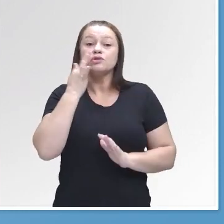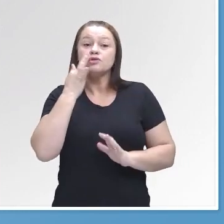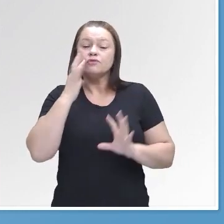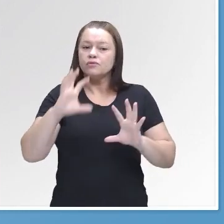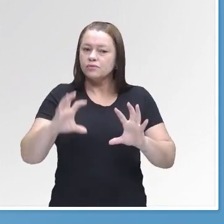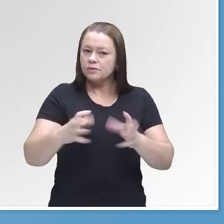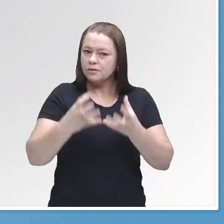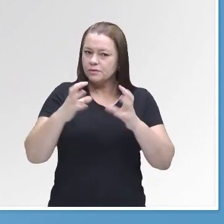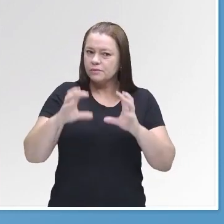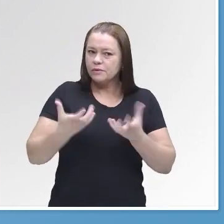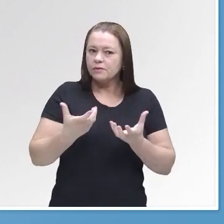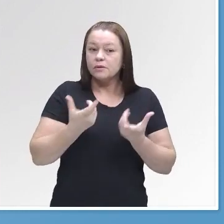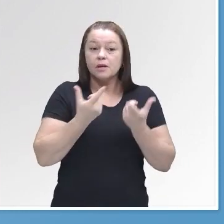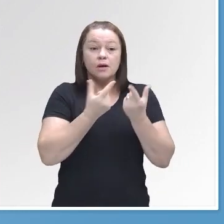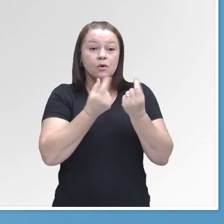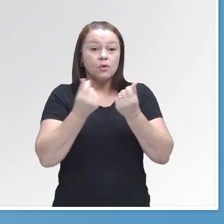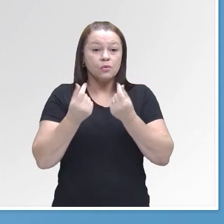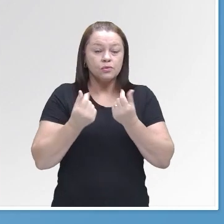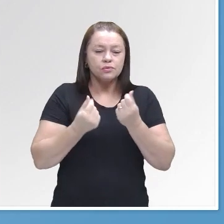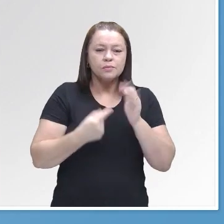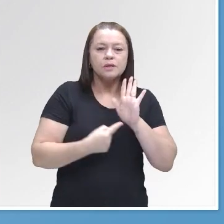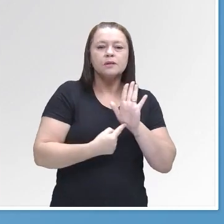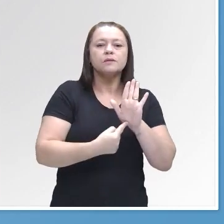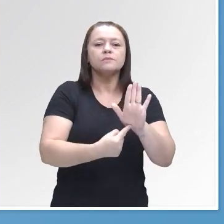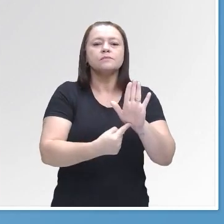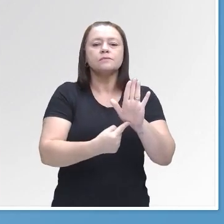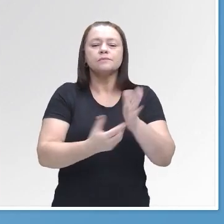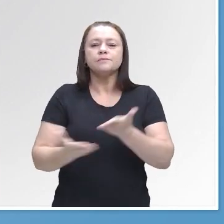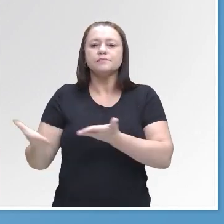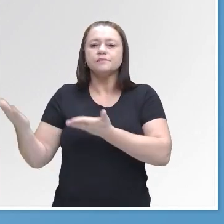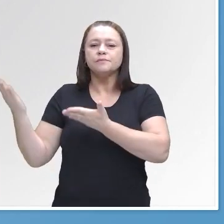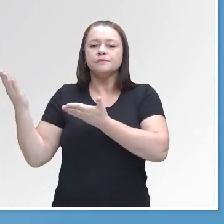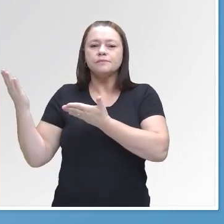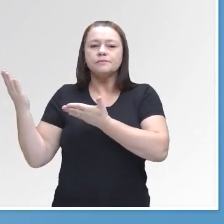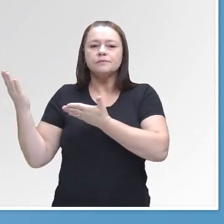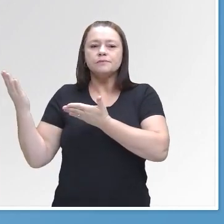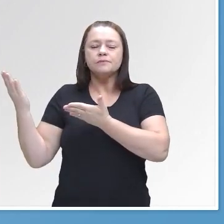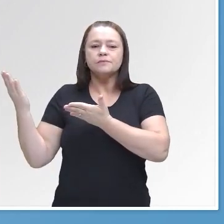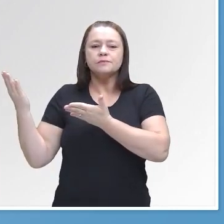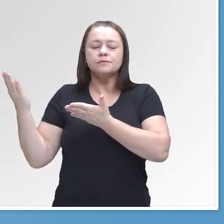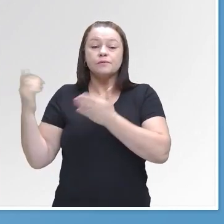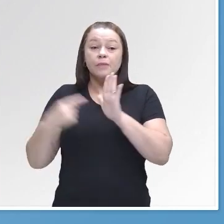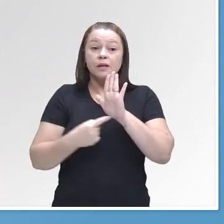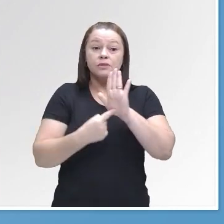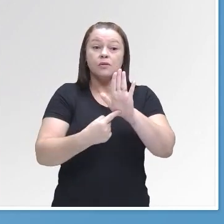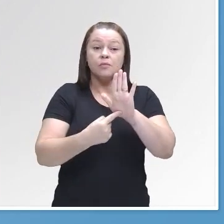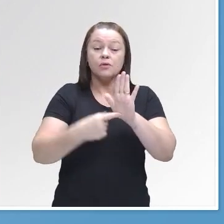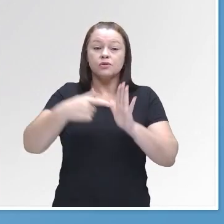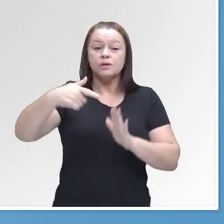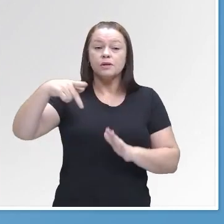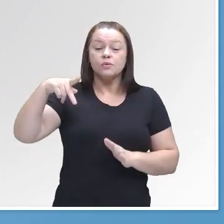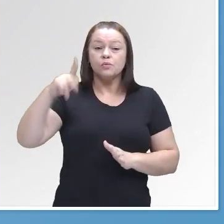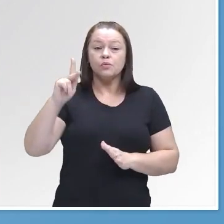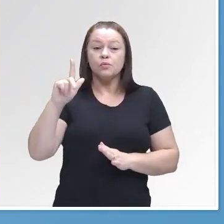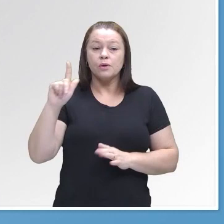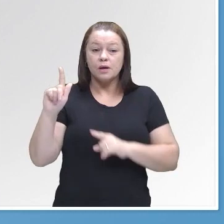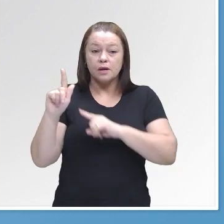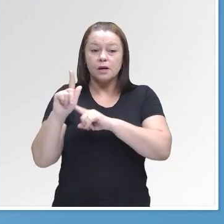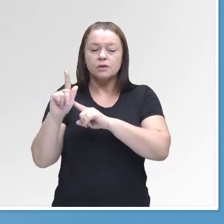verduras. Os preços em destaque são referentes ao quilograma.